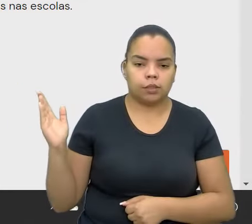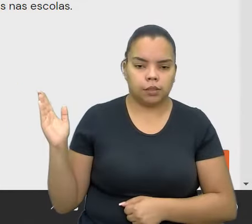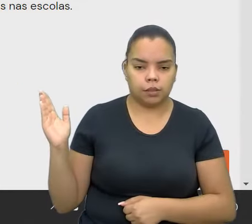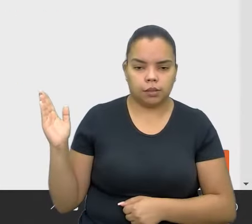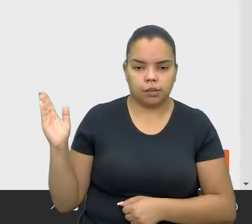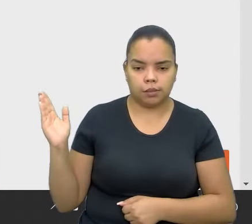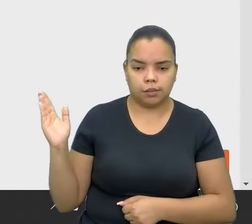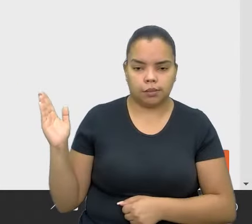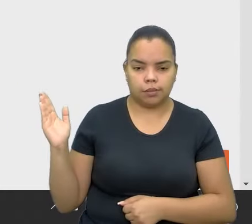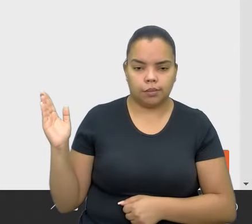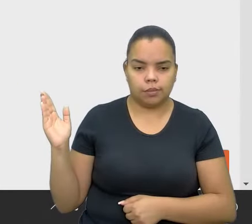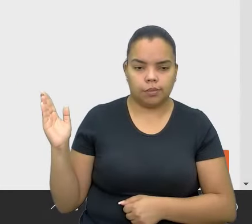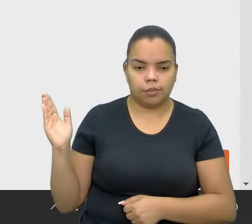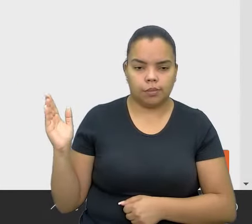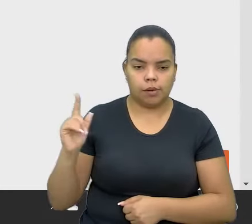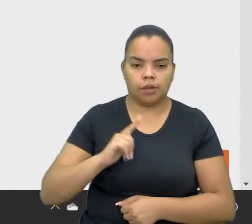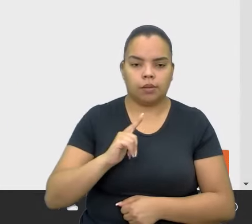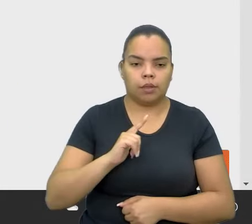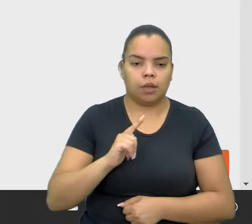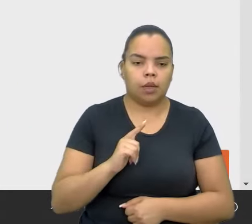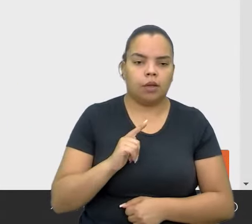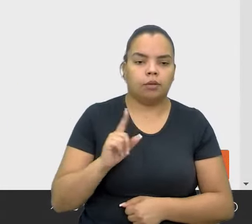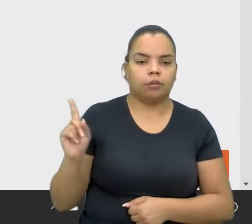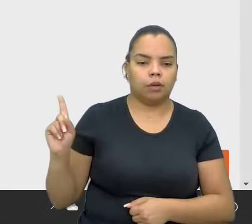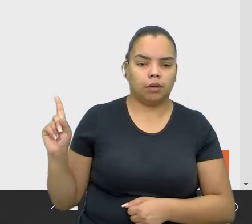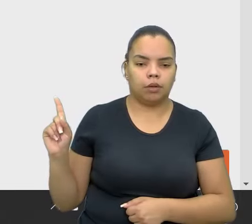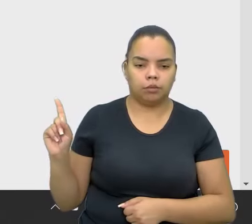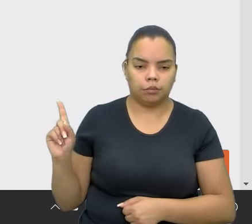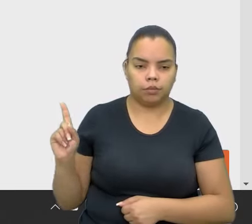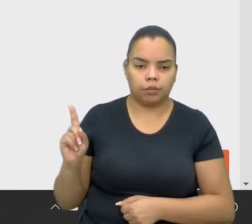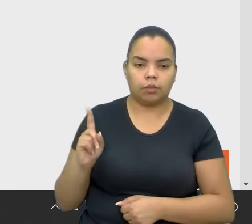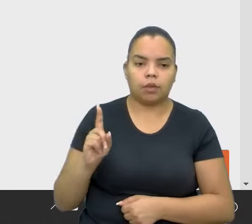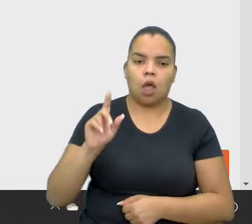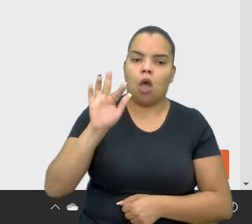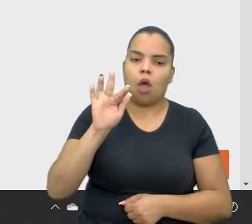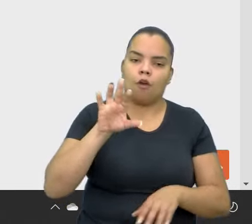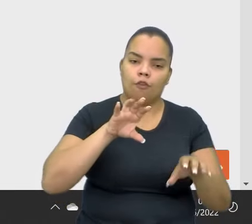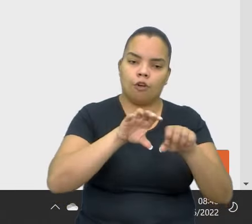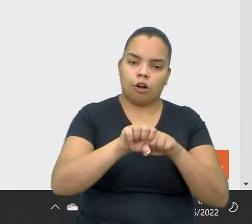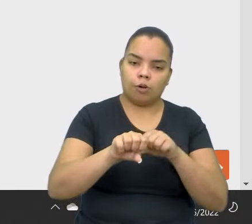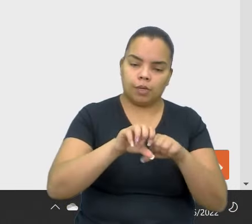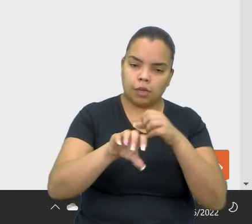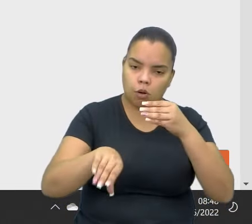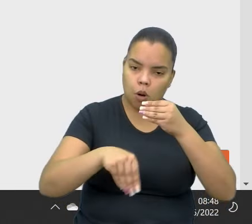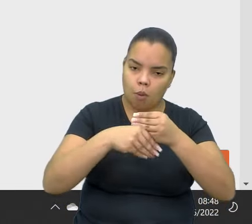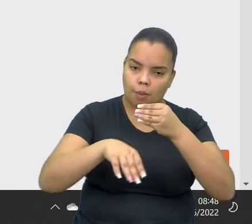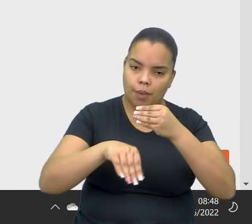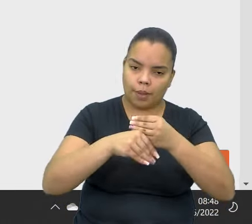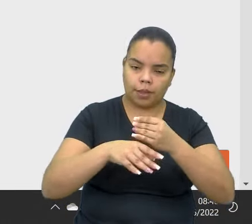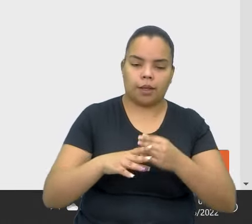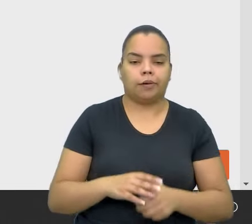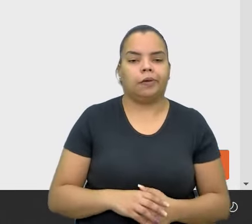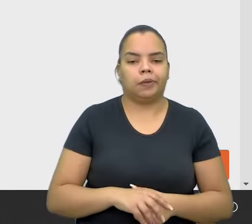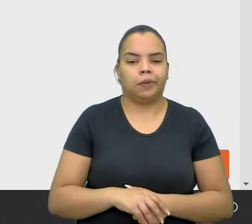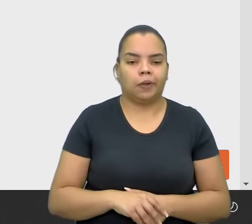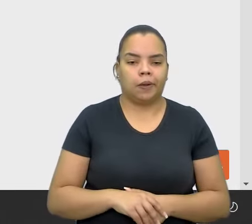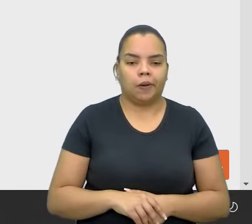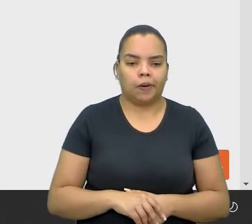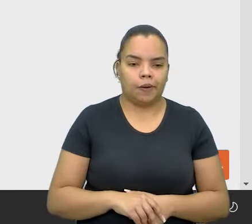por aprofundamento, e tem aqui o que eu estava mostrando, né, formação complementar sobre as unidades curriculares. Então,